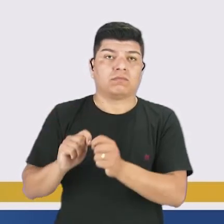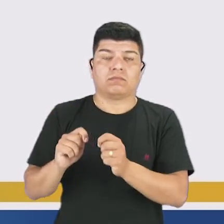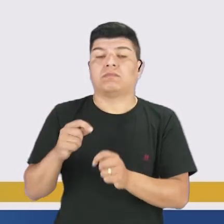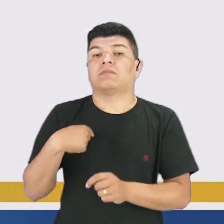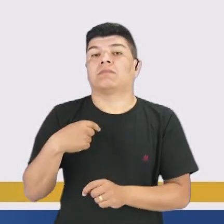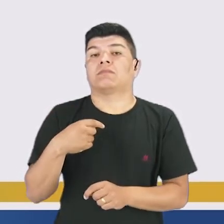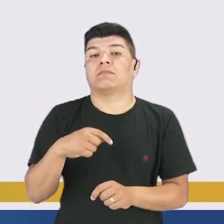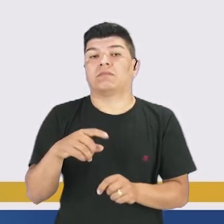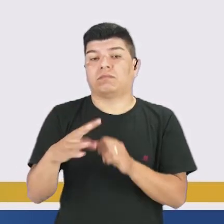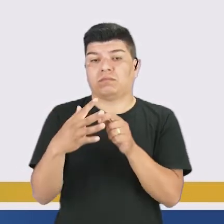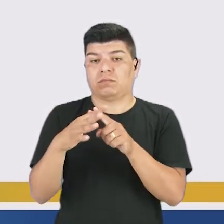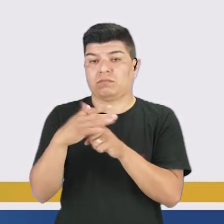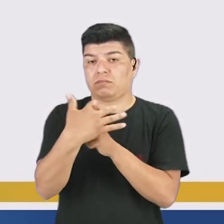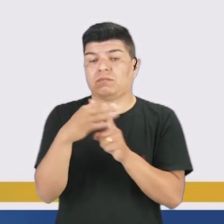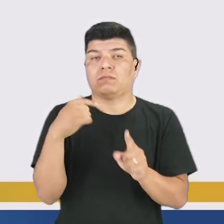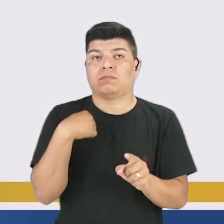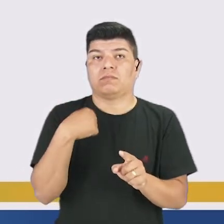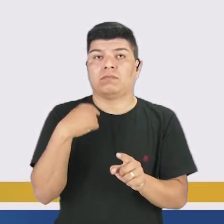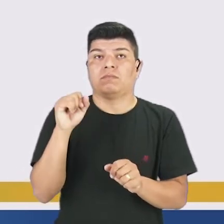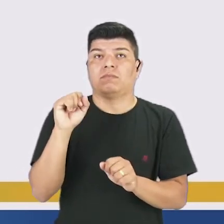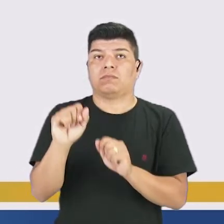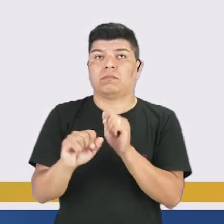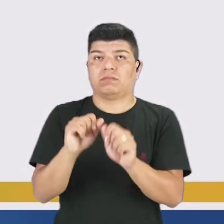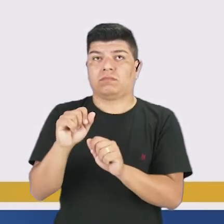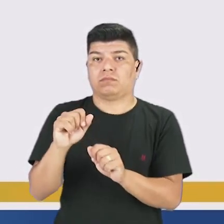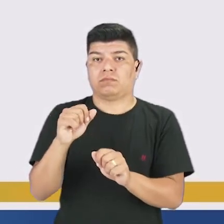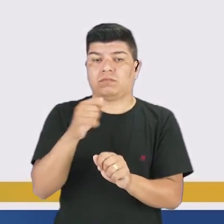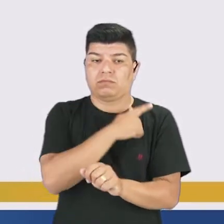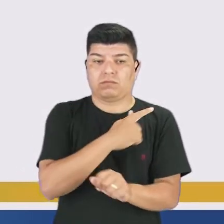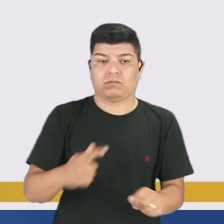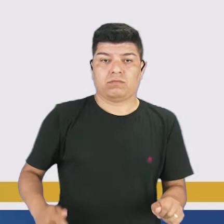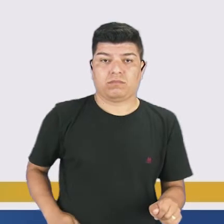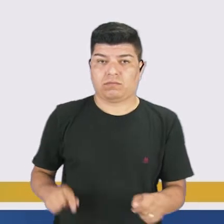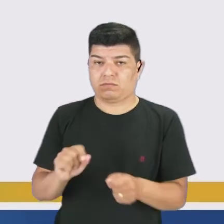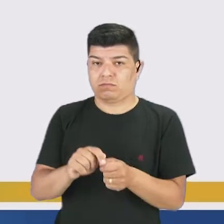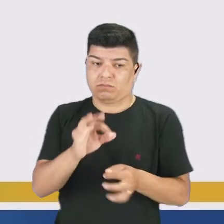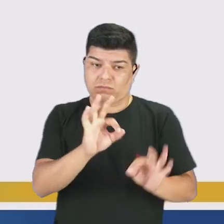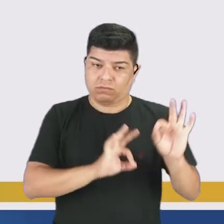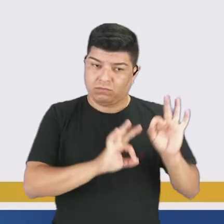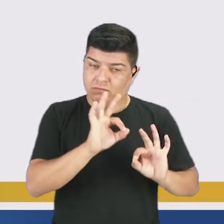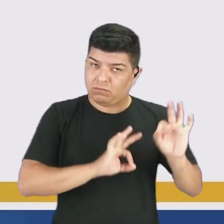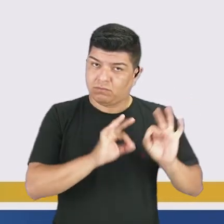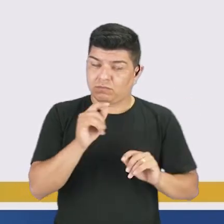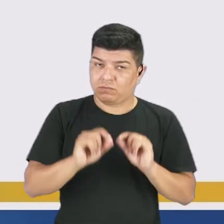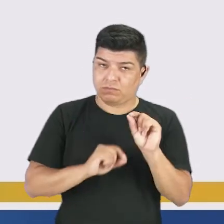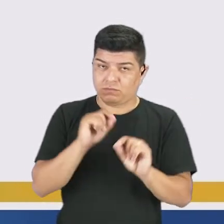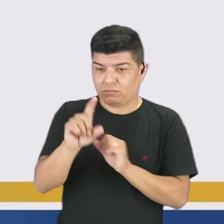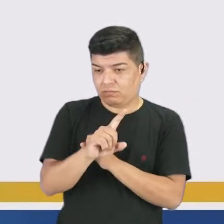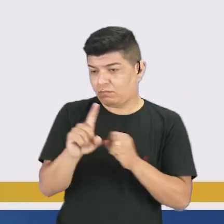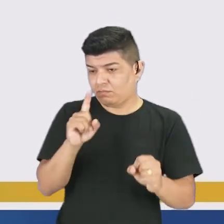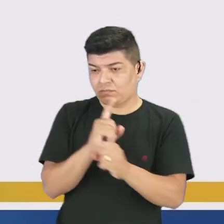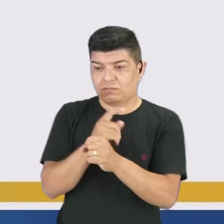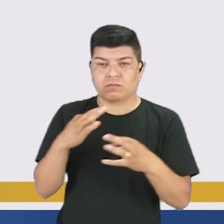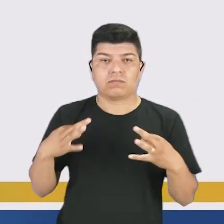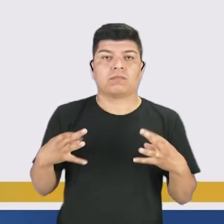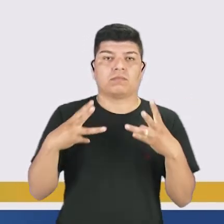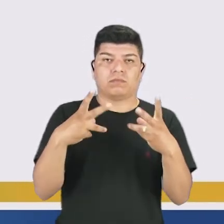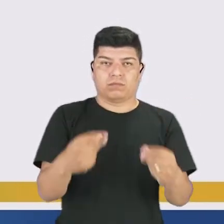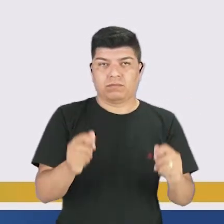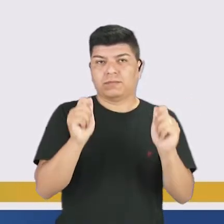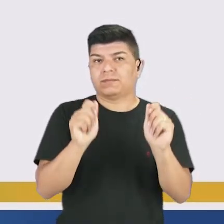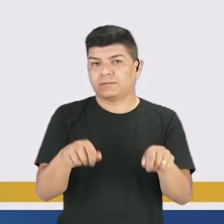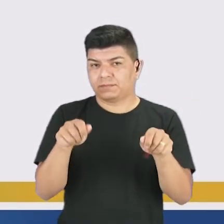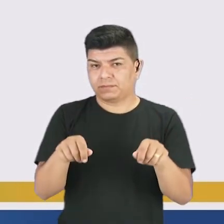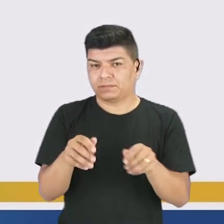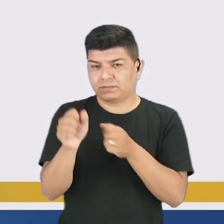para os socialistas, uma economia planificada, que é o governo que faz planos para que a sociedade, todos os segmentos dela